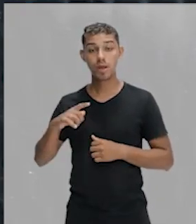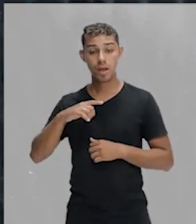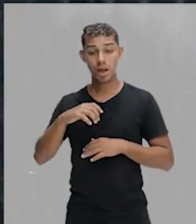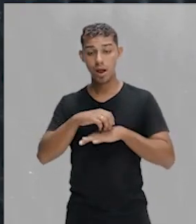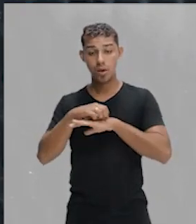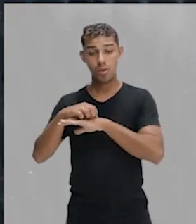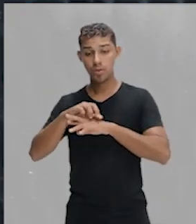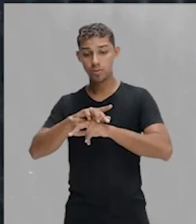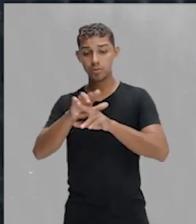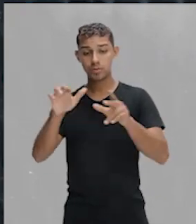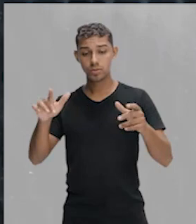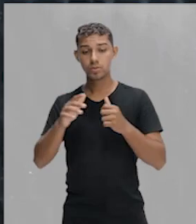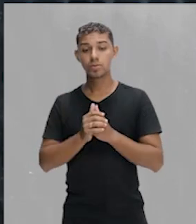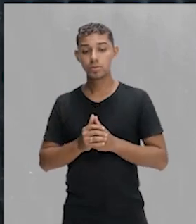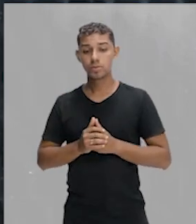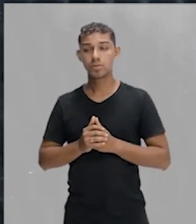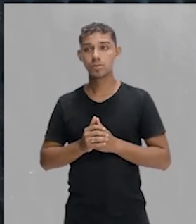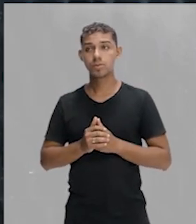transportes